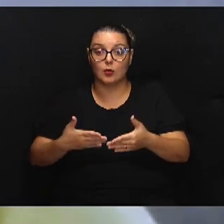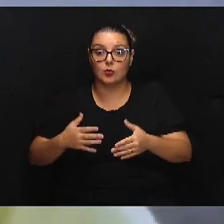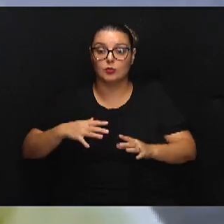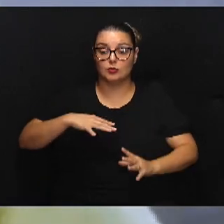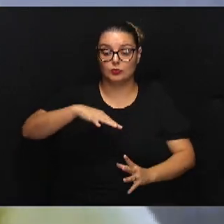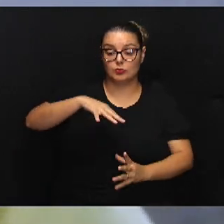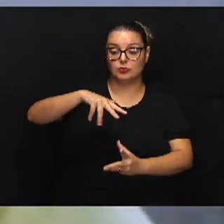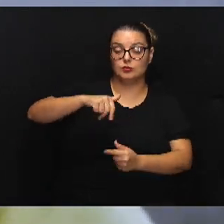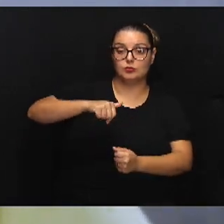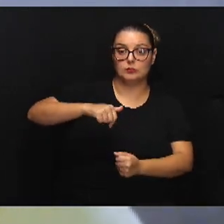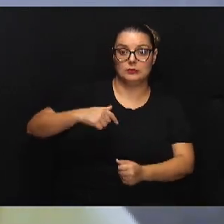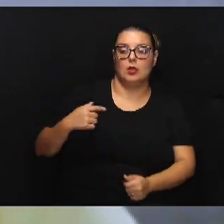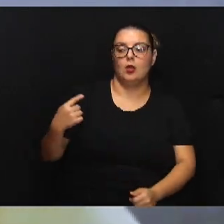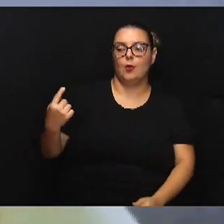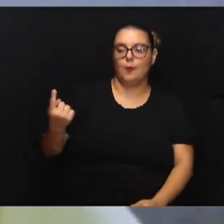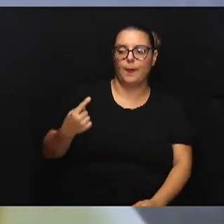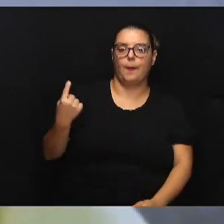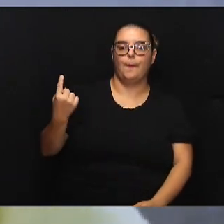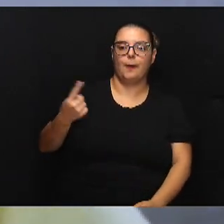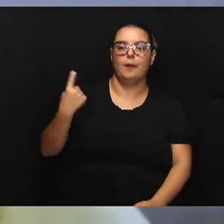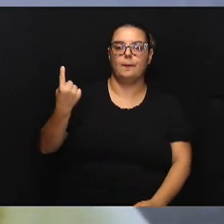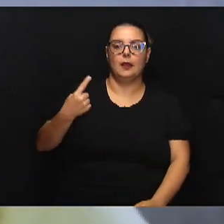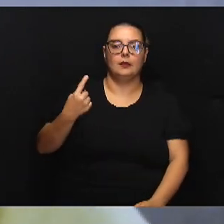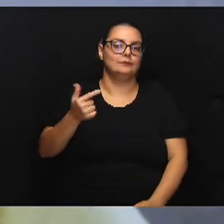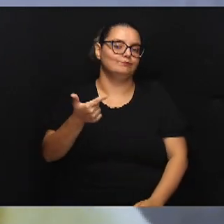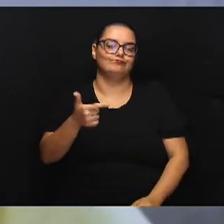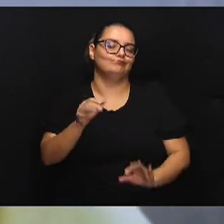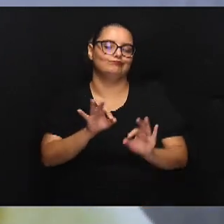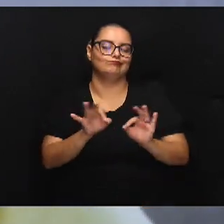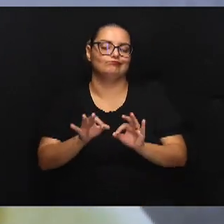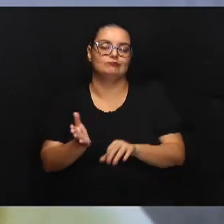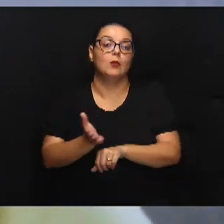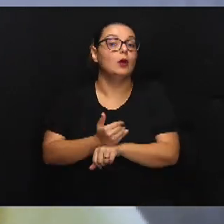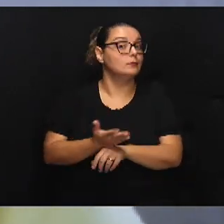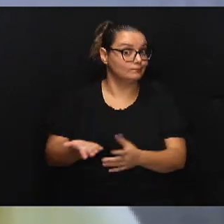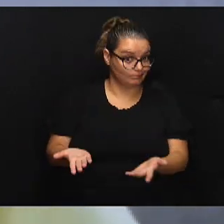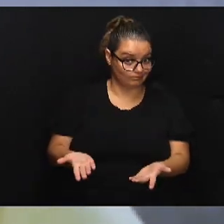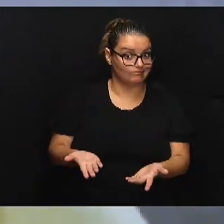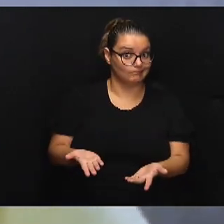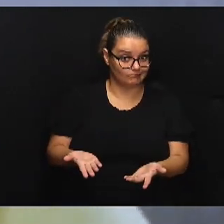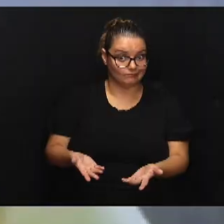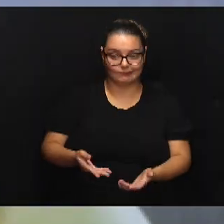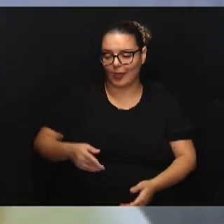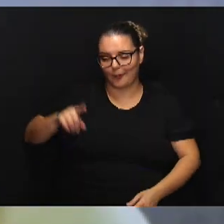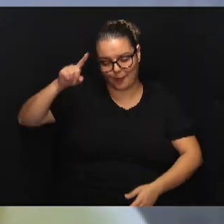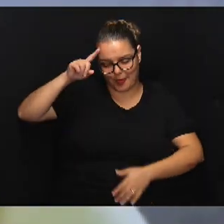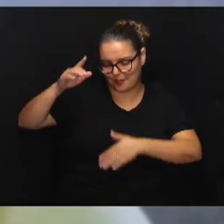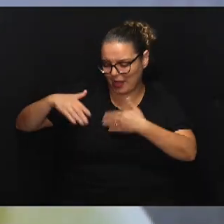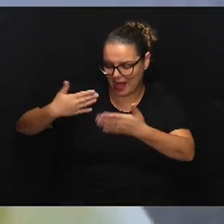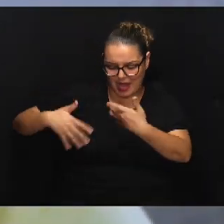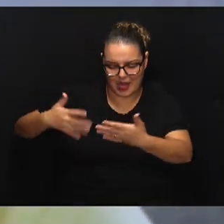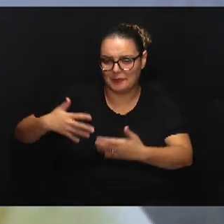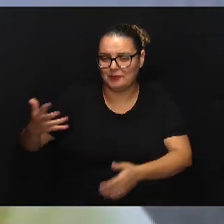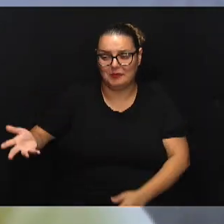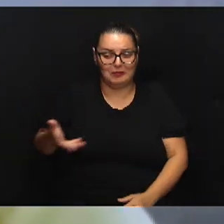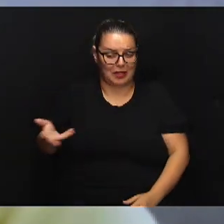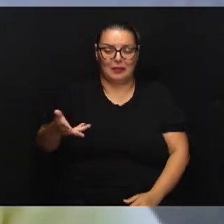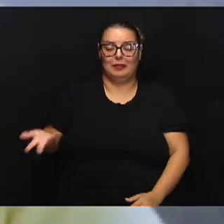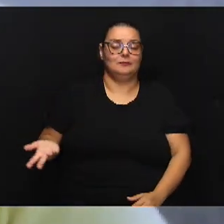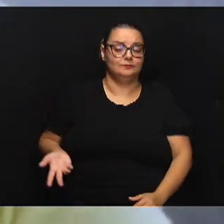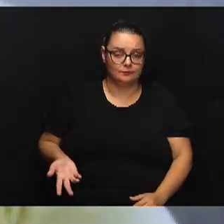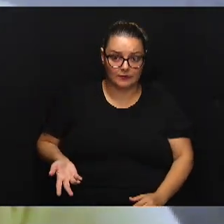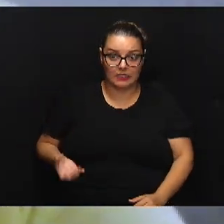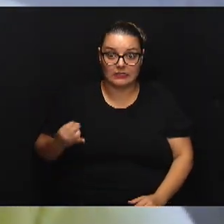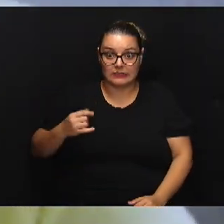gira rápido e não dá tempo de antecipar as coisas. Então, Se fosse uma pessoa autista que estivesse no meu